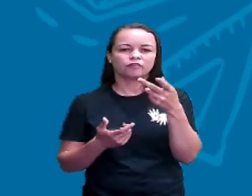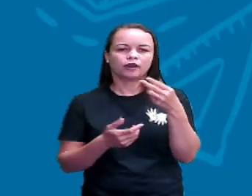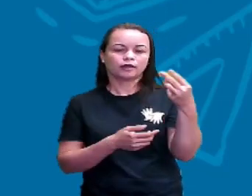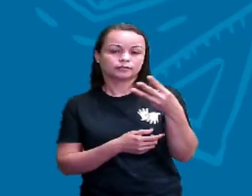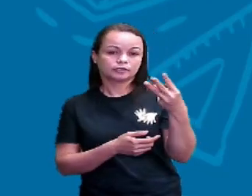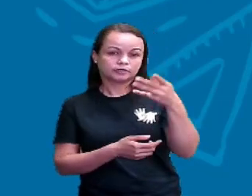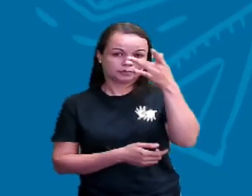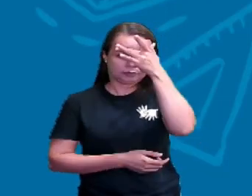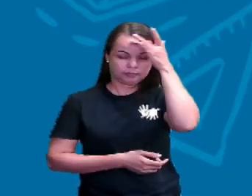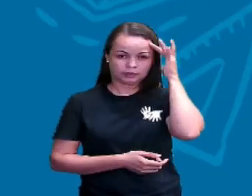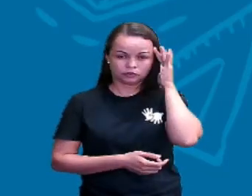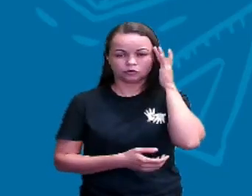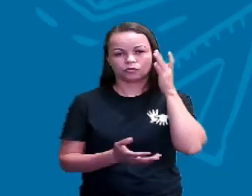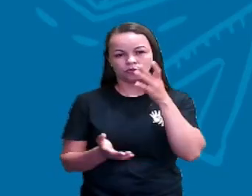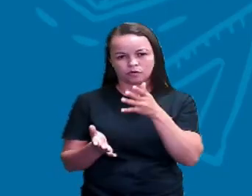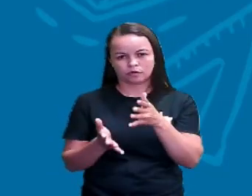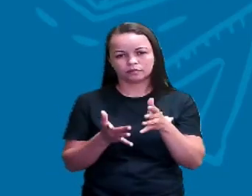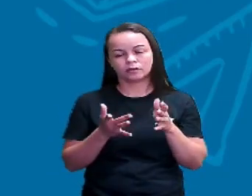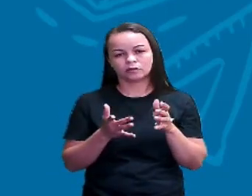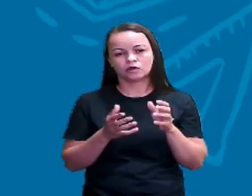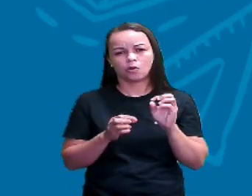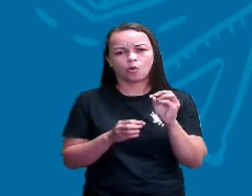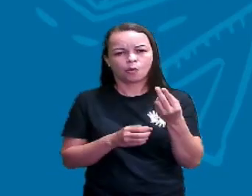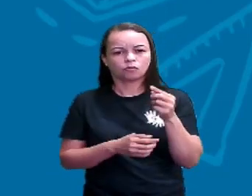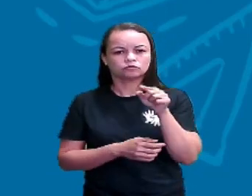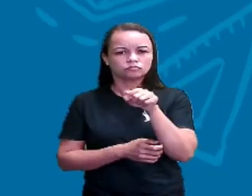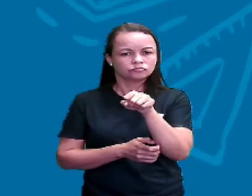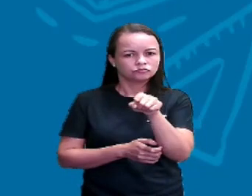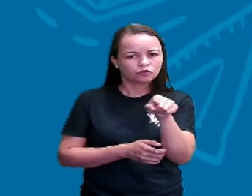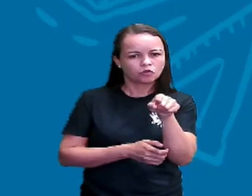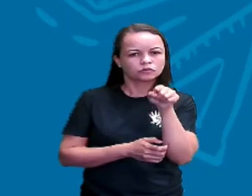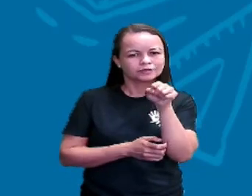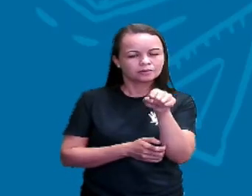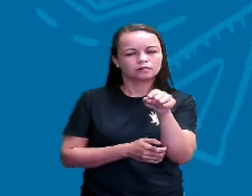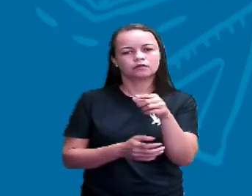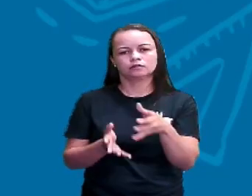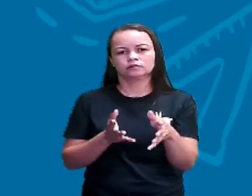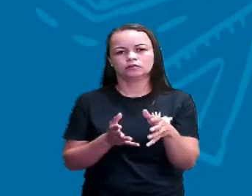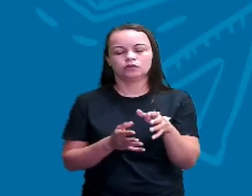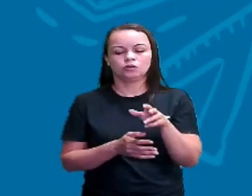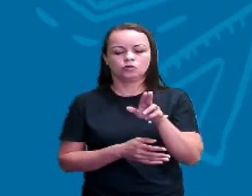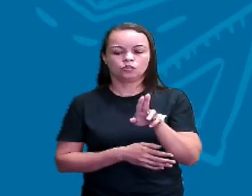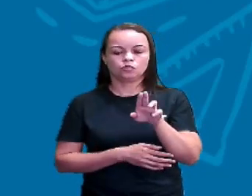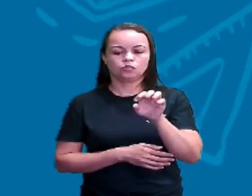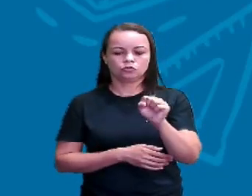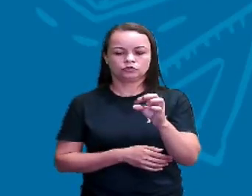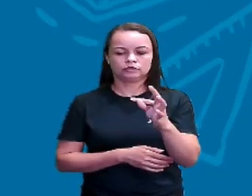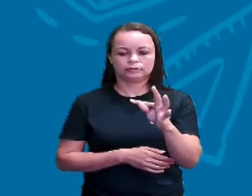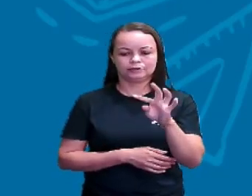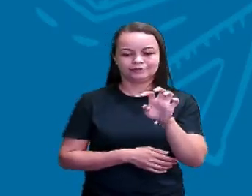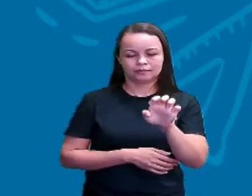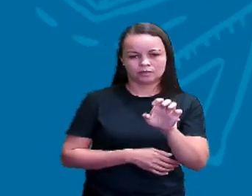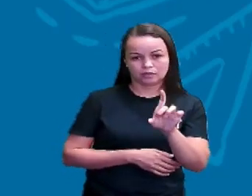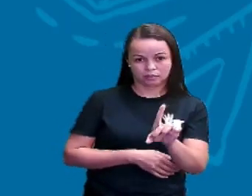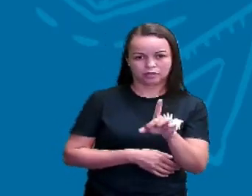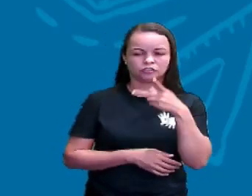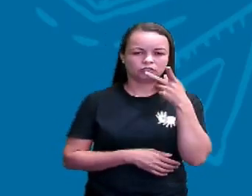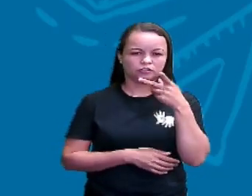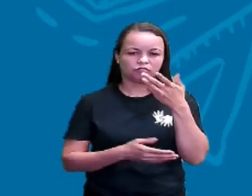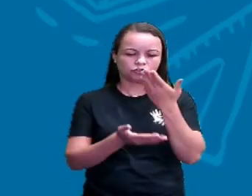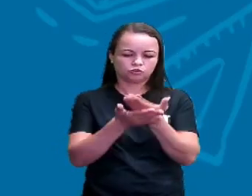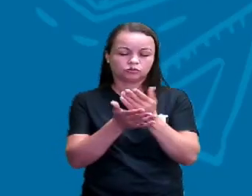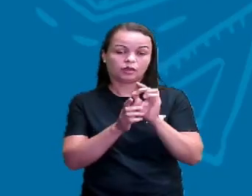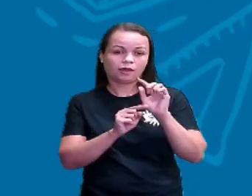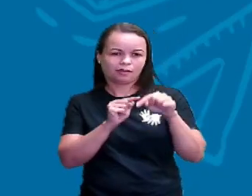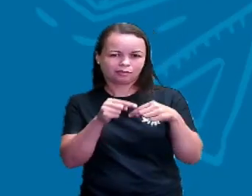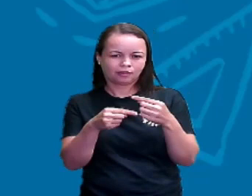nosso ele, ela ou você. A gente vai ver que o usted, mais para frente na aula, a gente vai ver